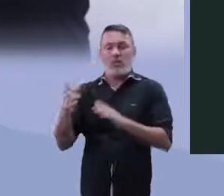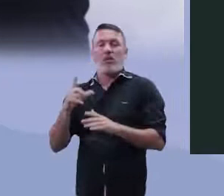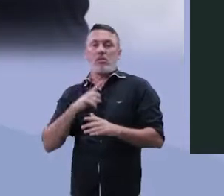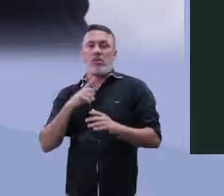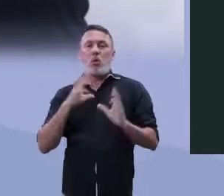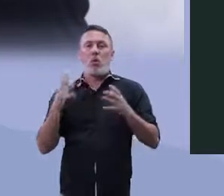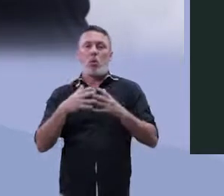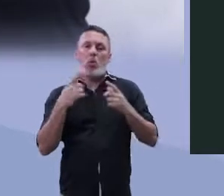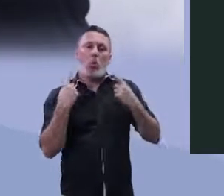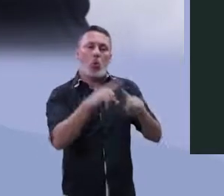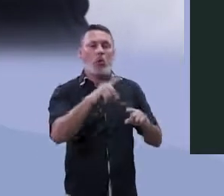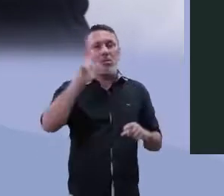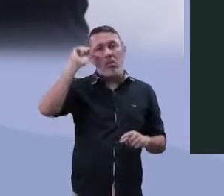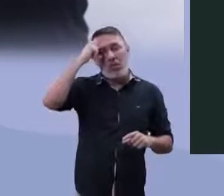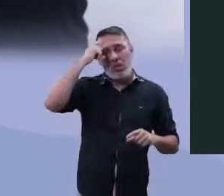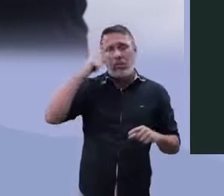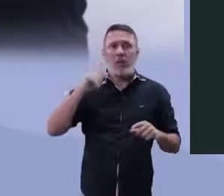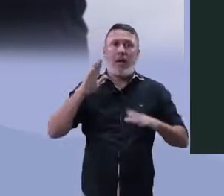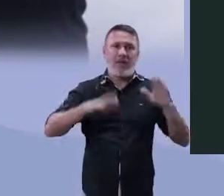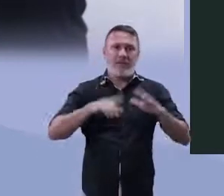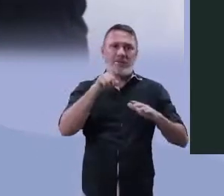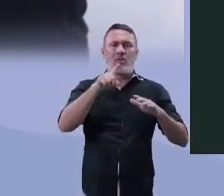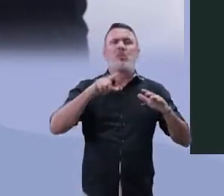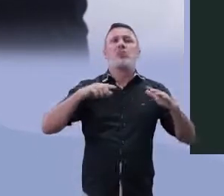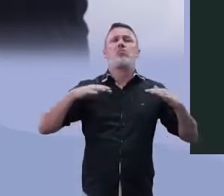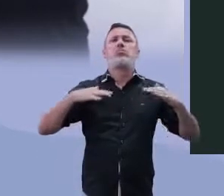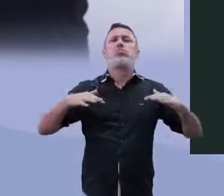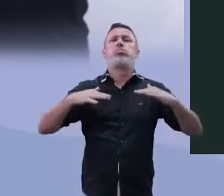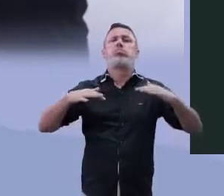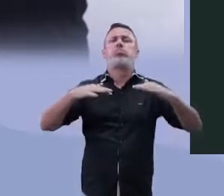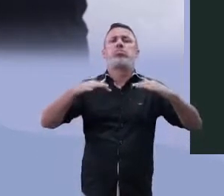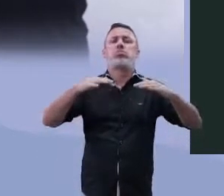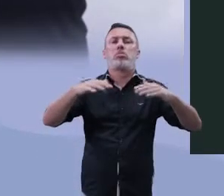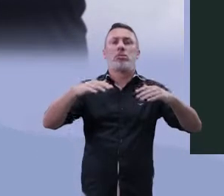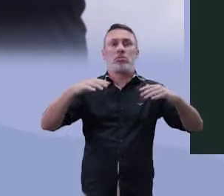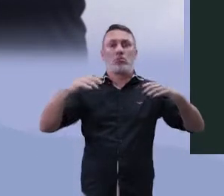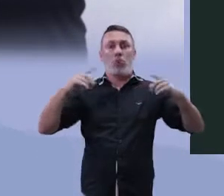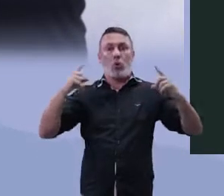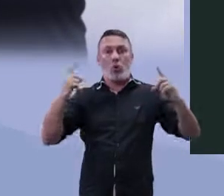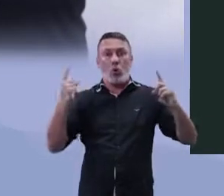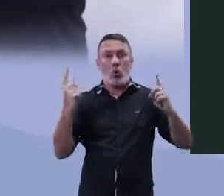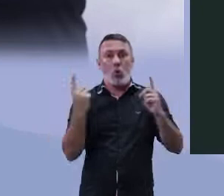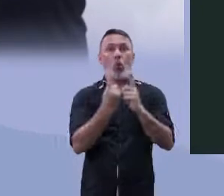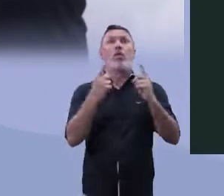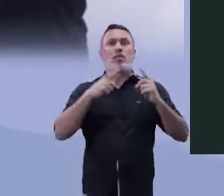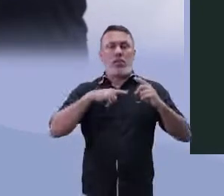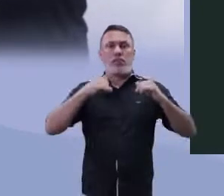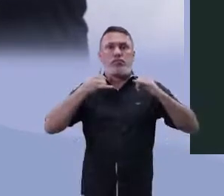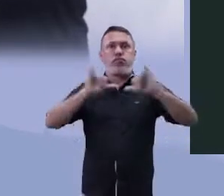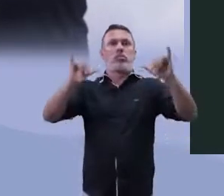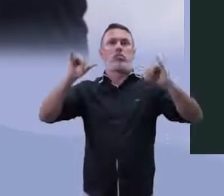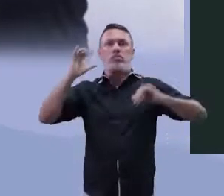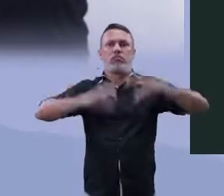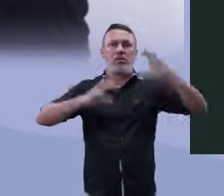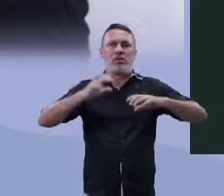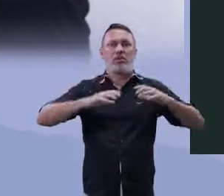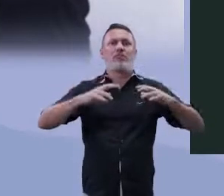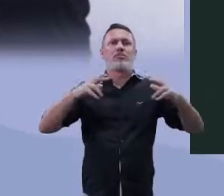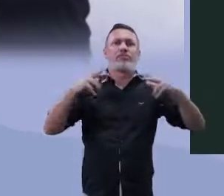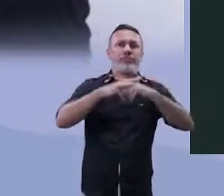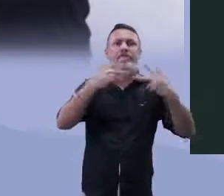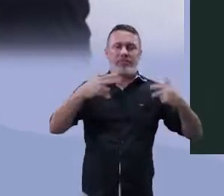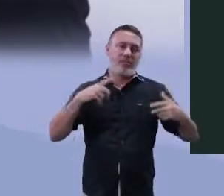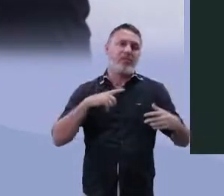você pode ter esse choque nas ruas, né? Mas, geralmente, o alvo, né, o objetivo